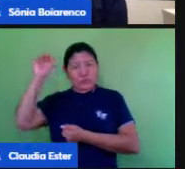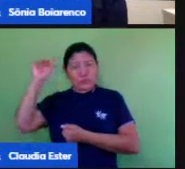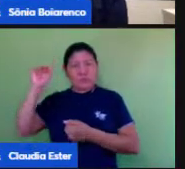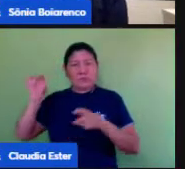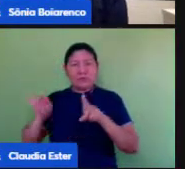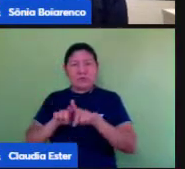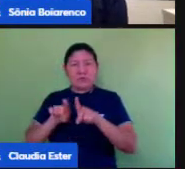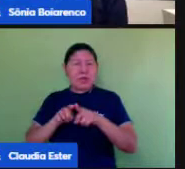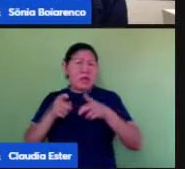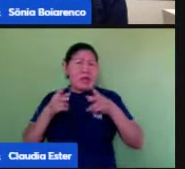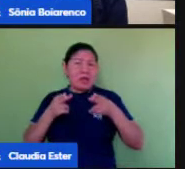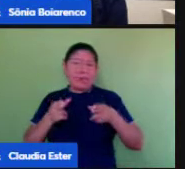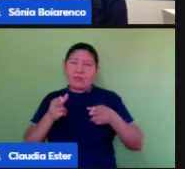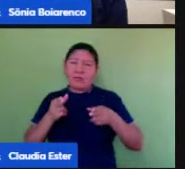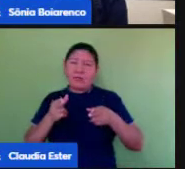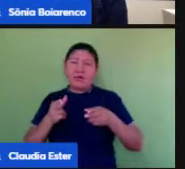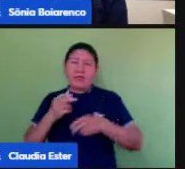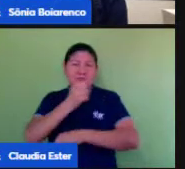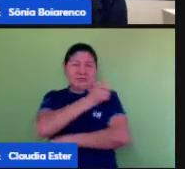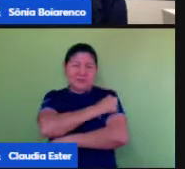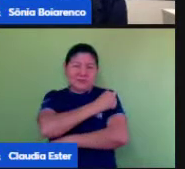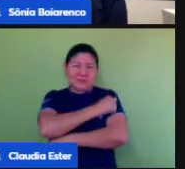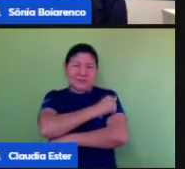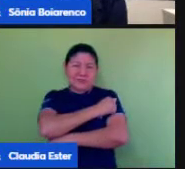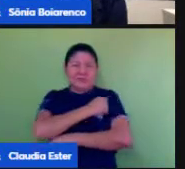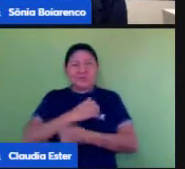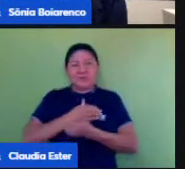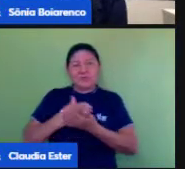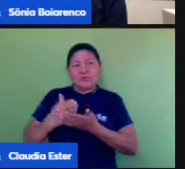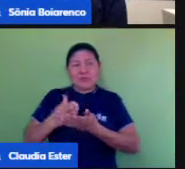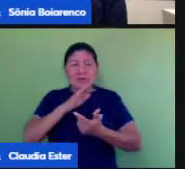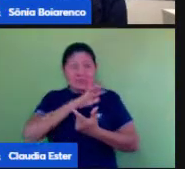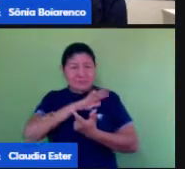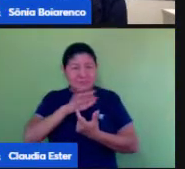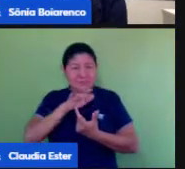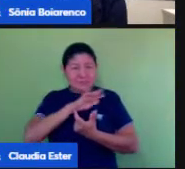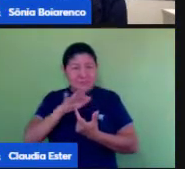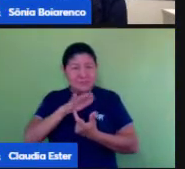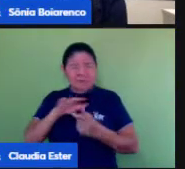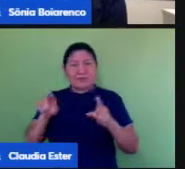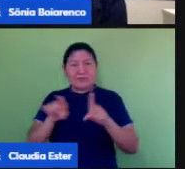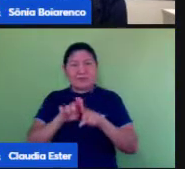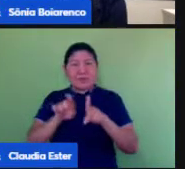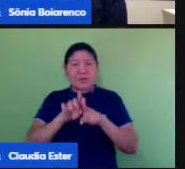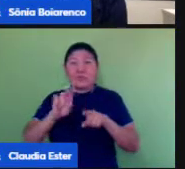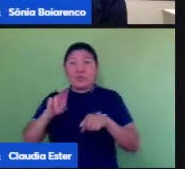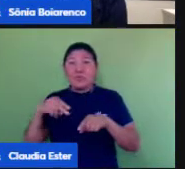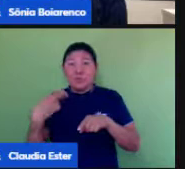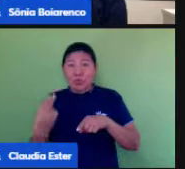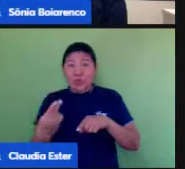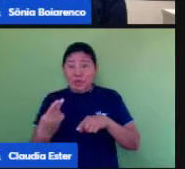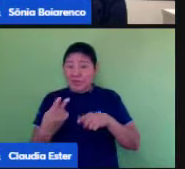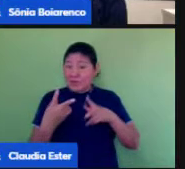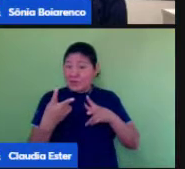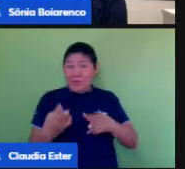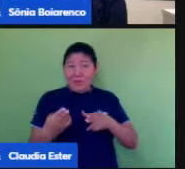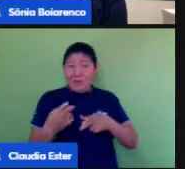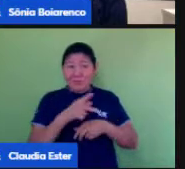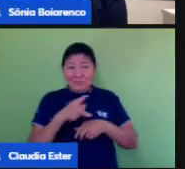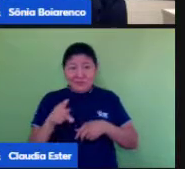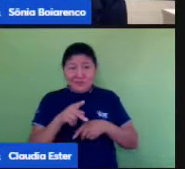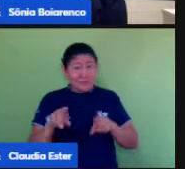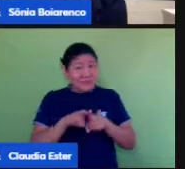4º ano está em um processo de letramento, nós, como professores, também estamos num processo de